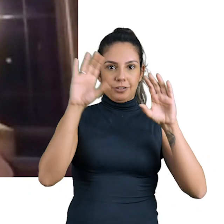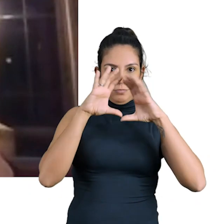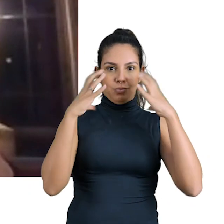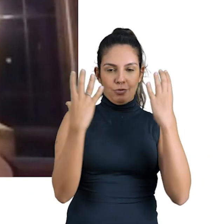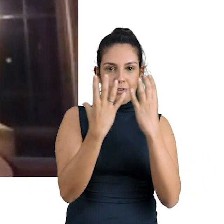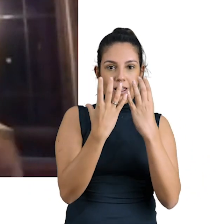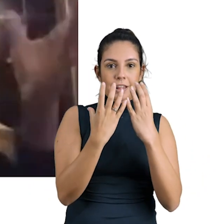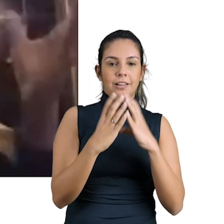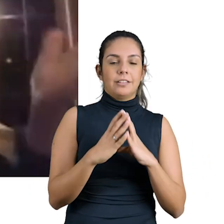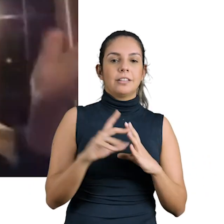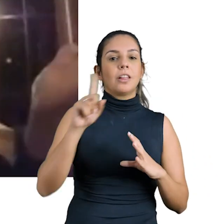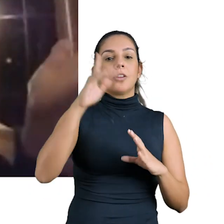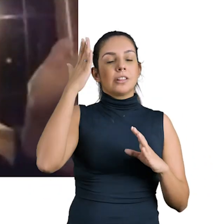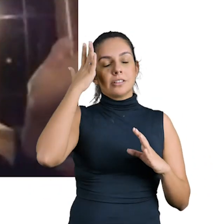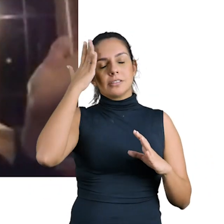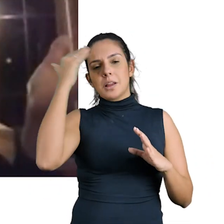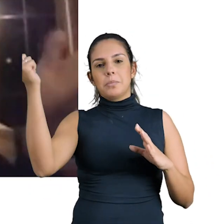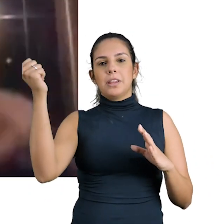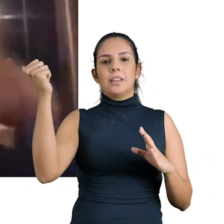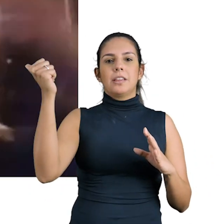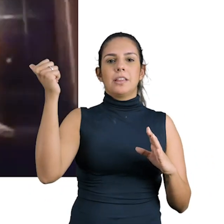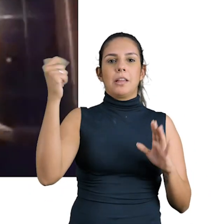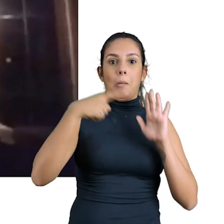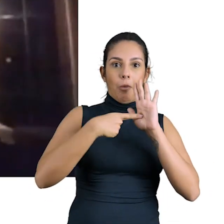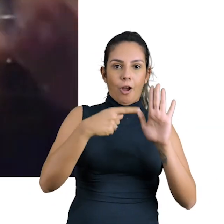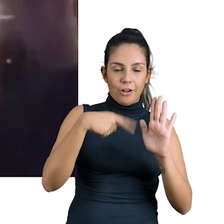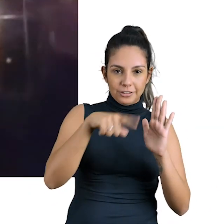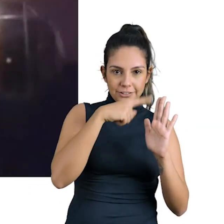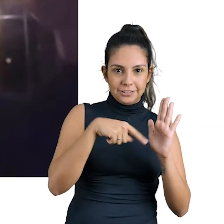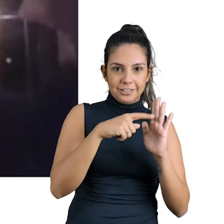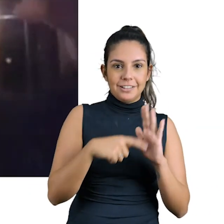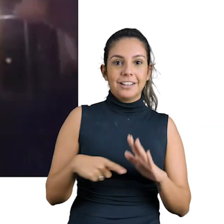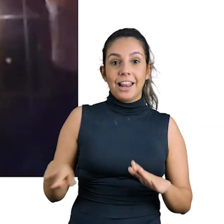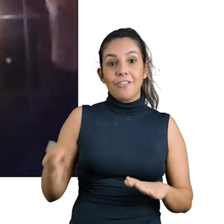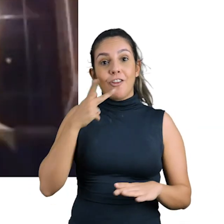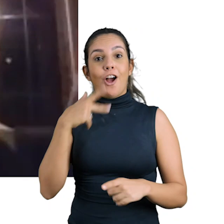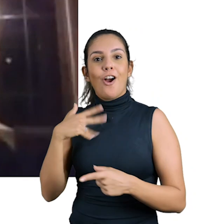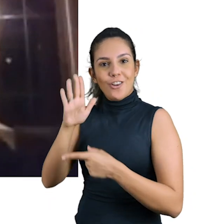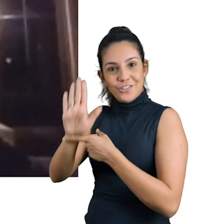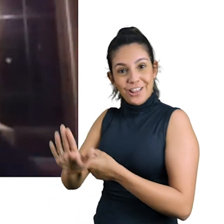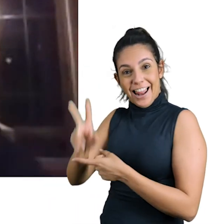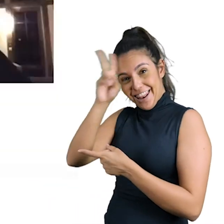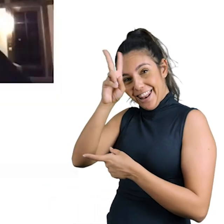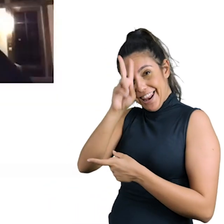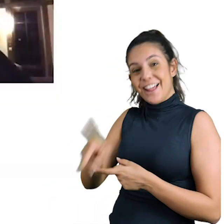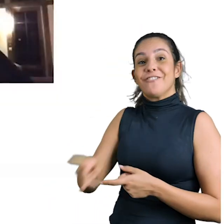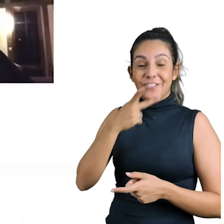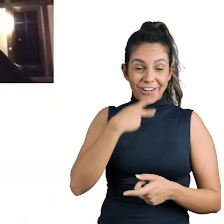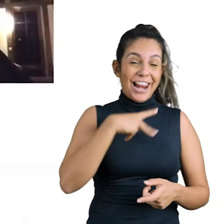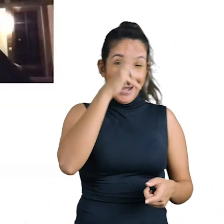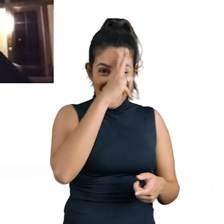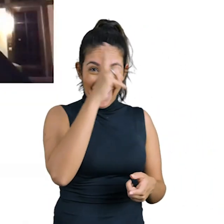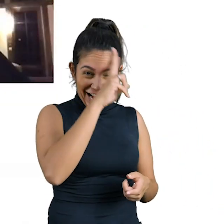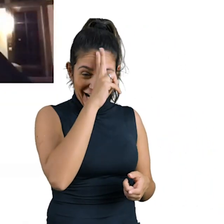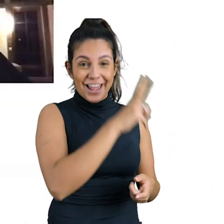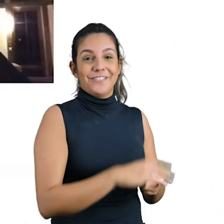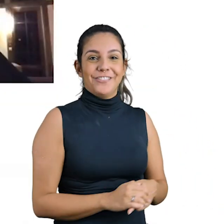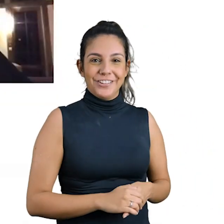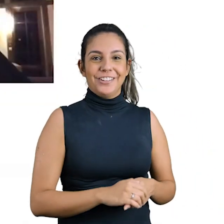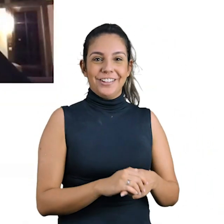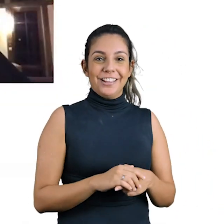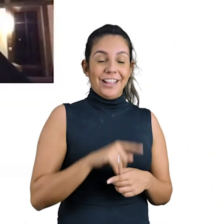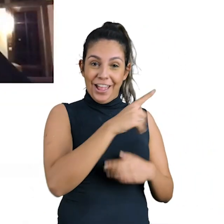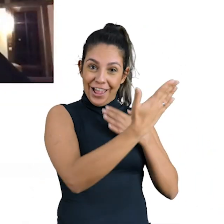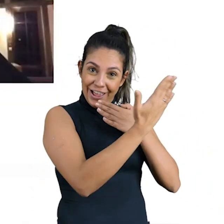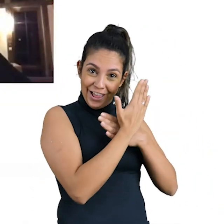universidade. Eu nem sabia o que eram essas críticas, não sabia o que eram aqueles símbolos e tudo mais. Eu que te ajudei, você não lembra que eu fiquei te passando dica? Eu